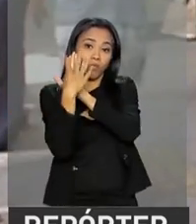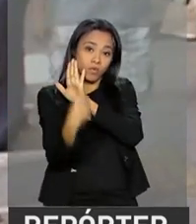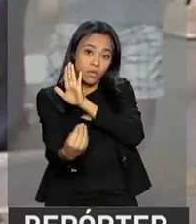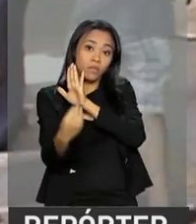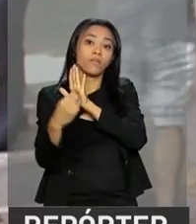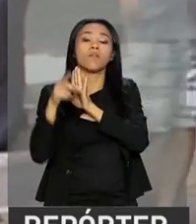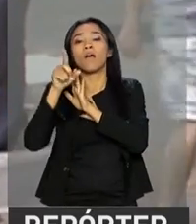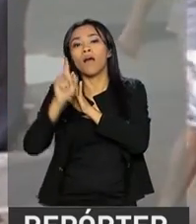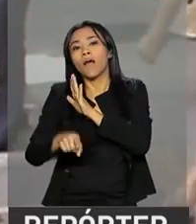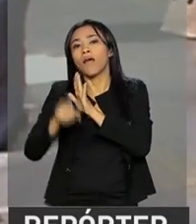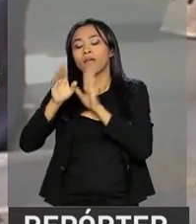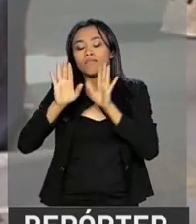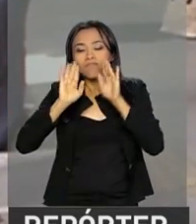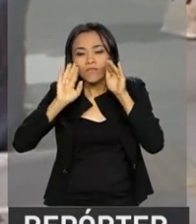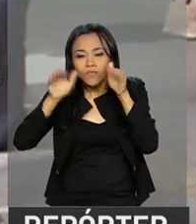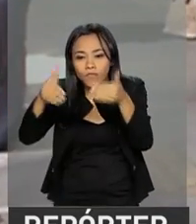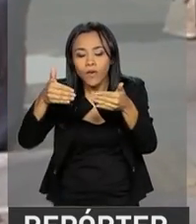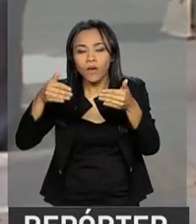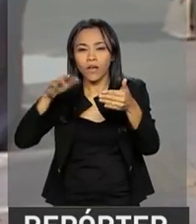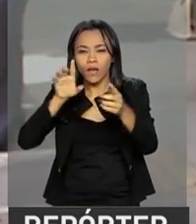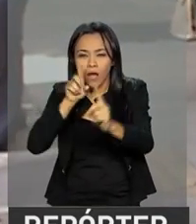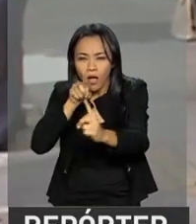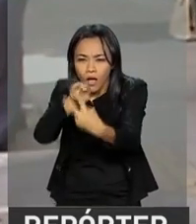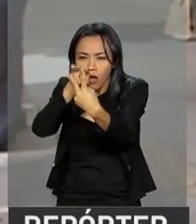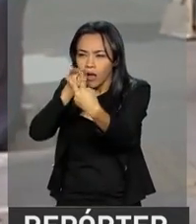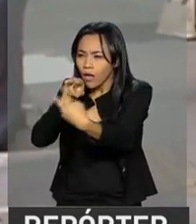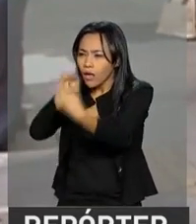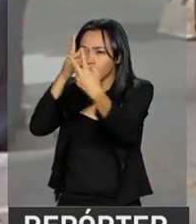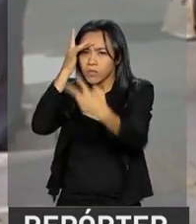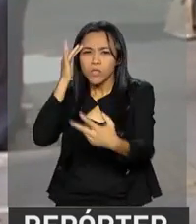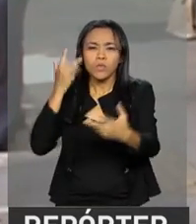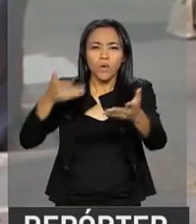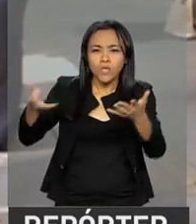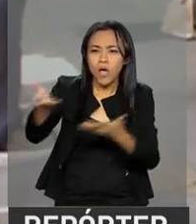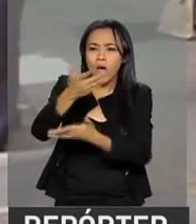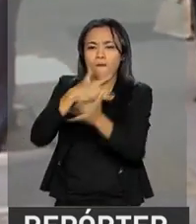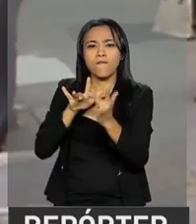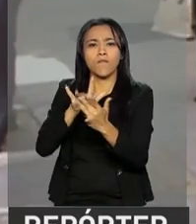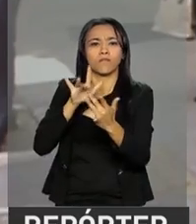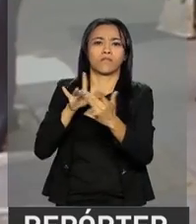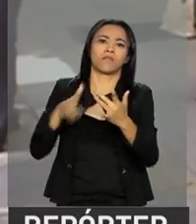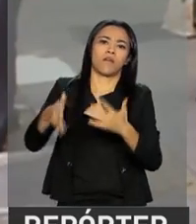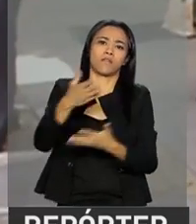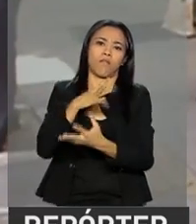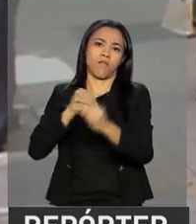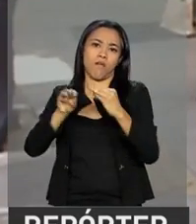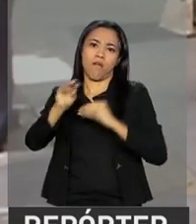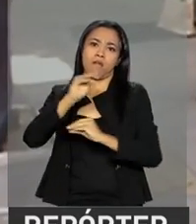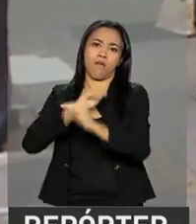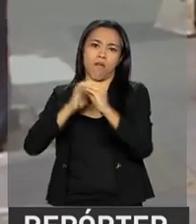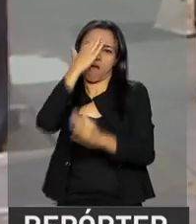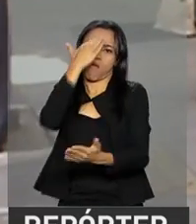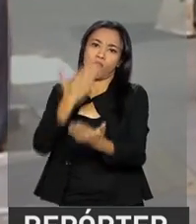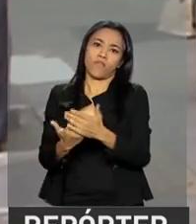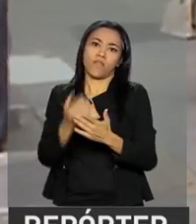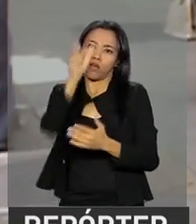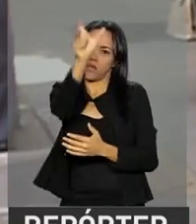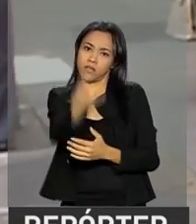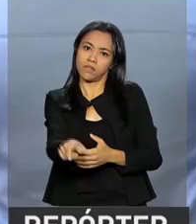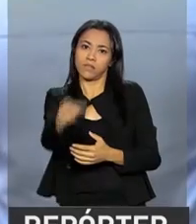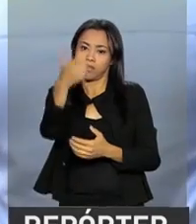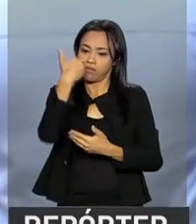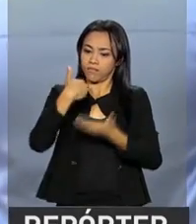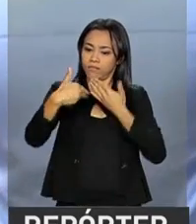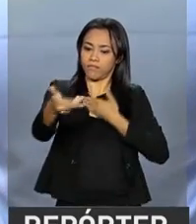ele atua no ambiente e nas pessoas, criando um vínculo de confiança entre o policial e a